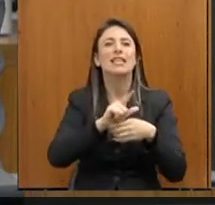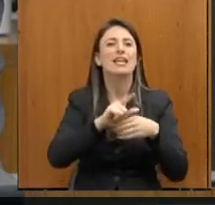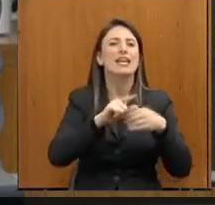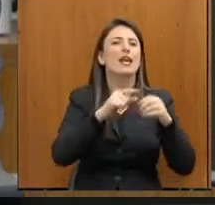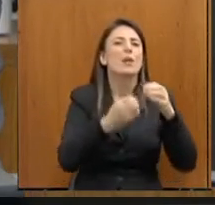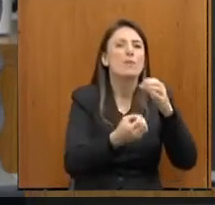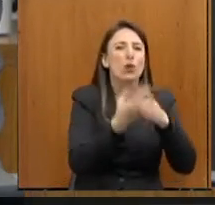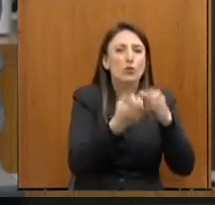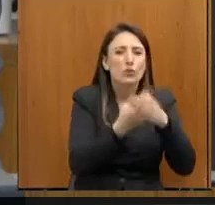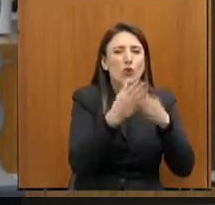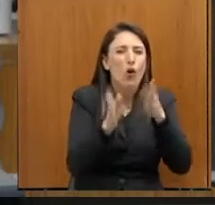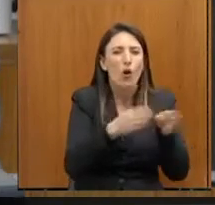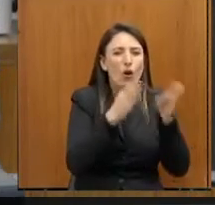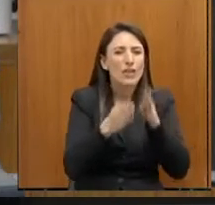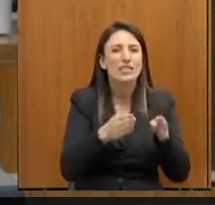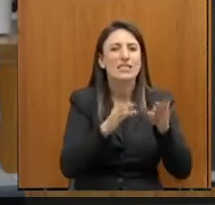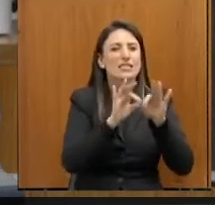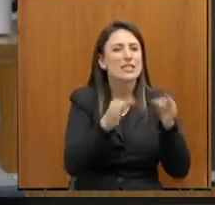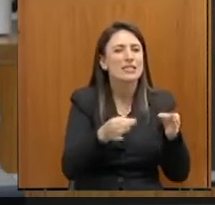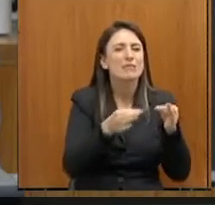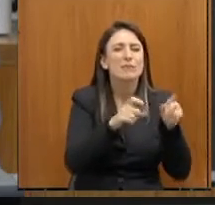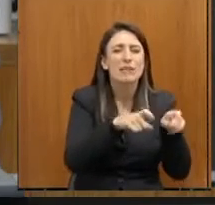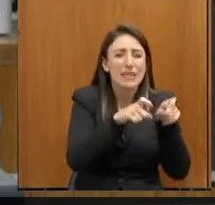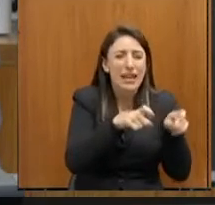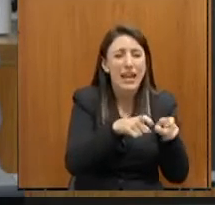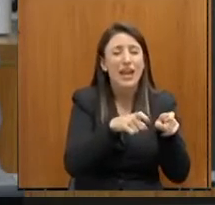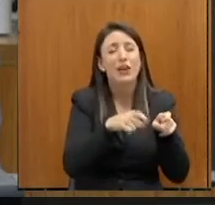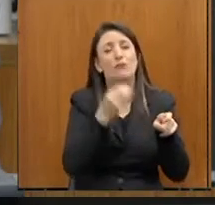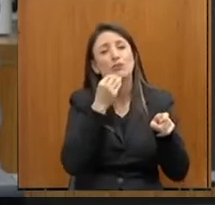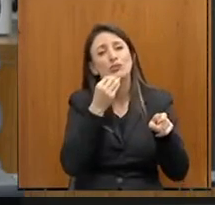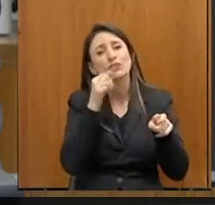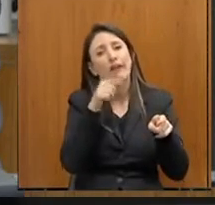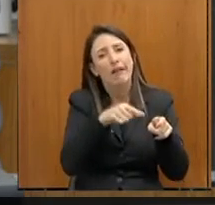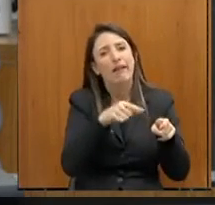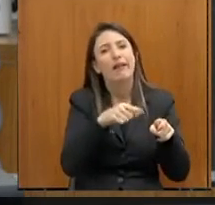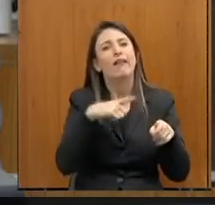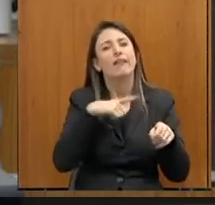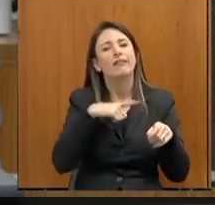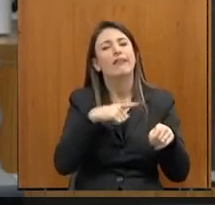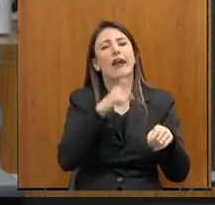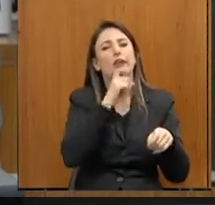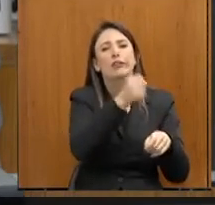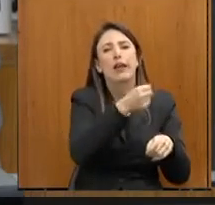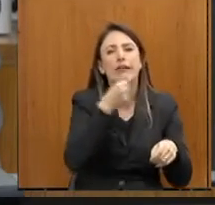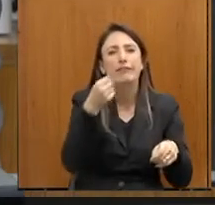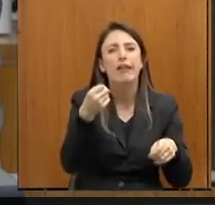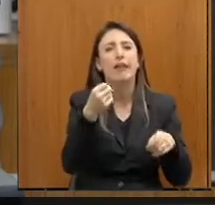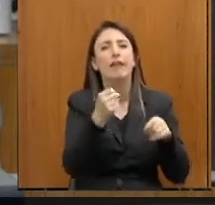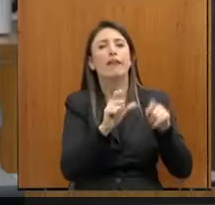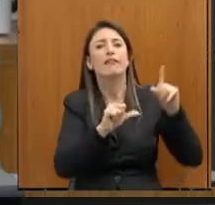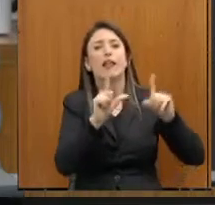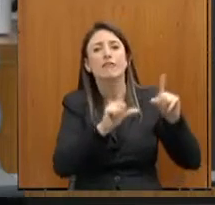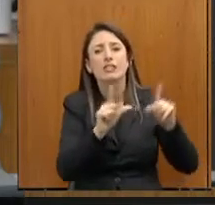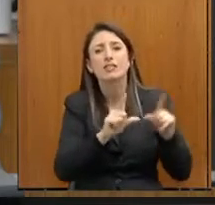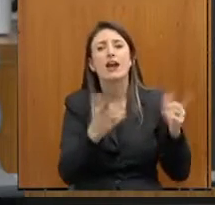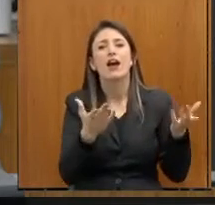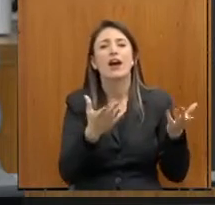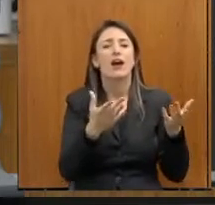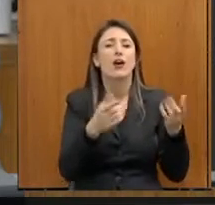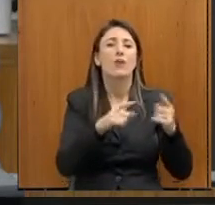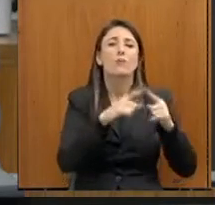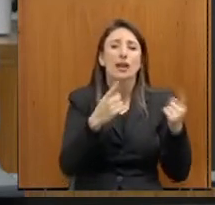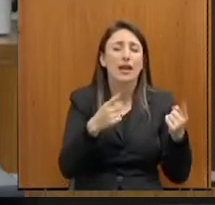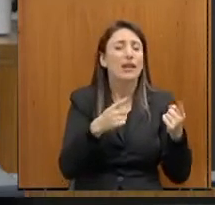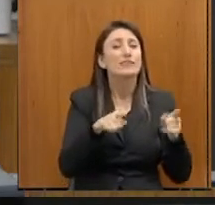colocou né que possa não ter só a geladeira é o a televisão duas ou três mais fácil para ter